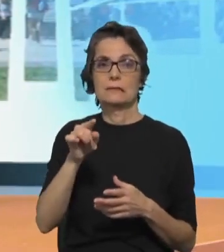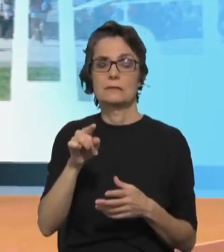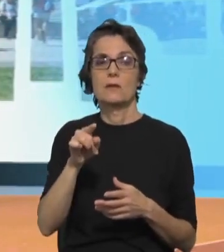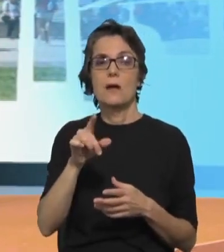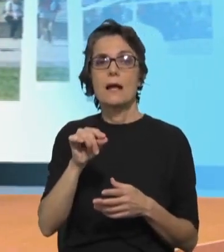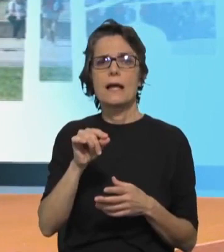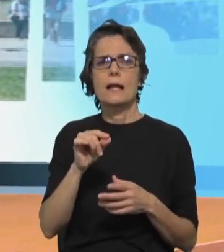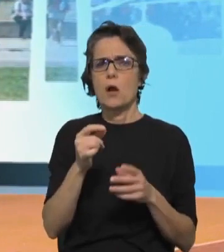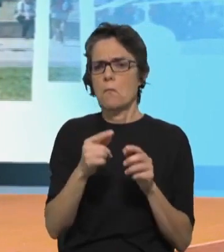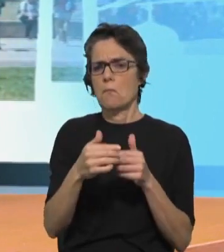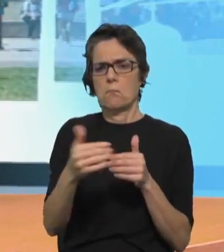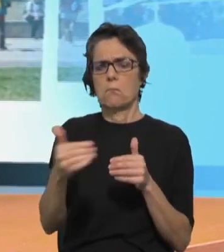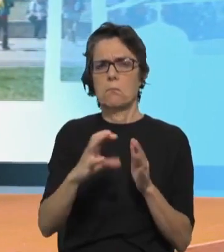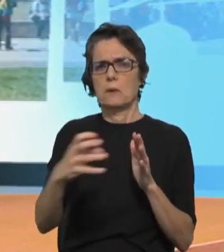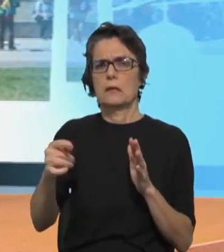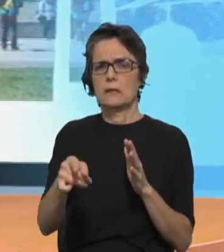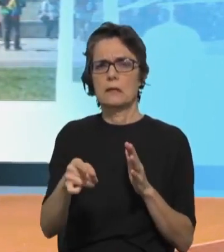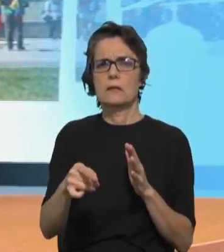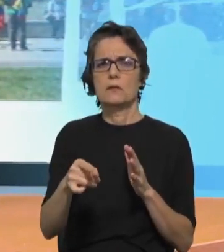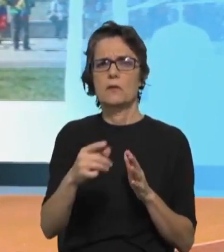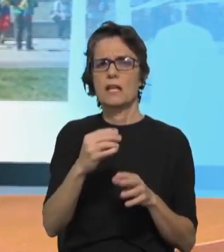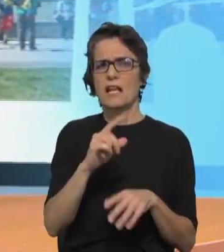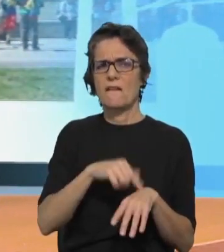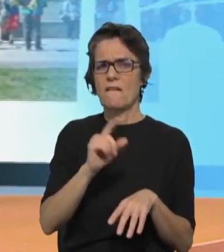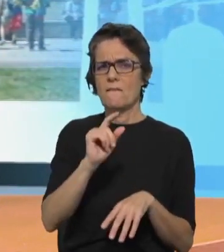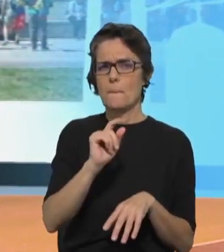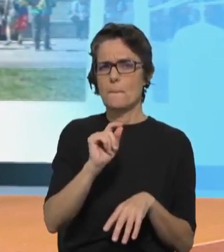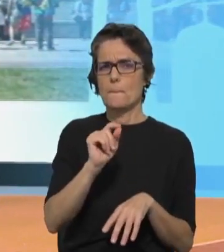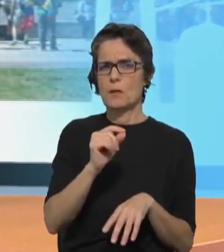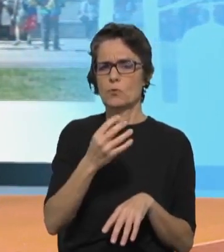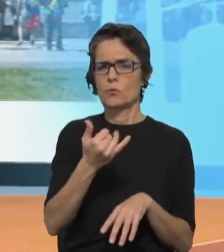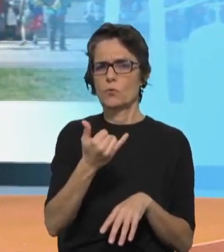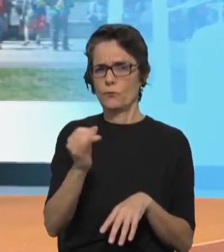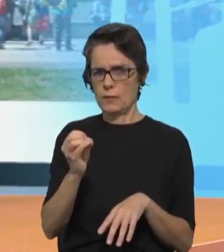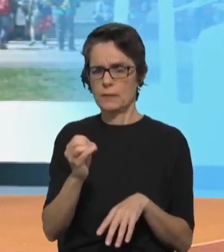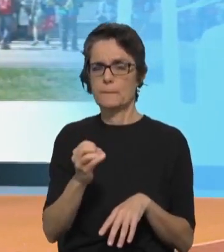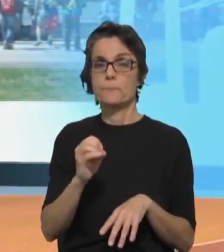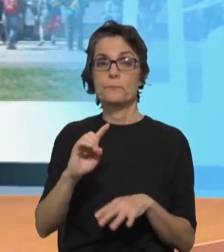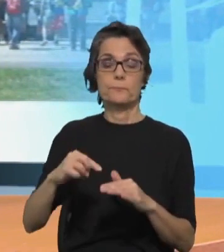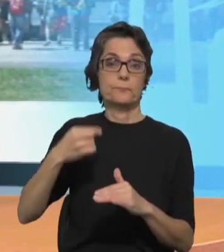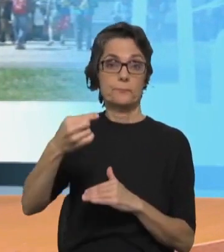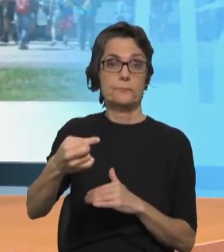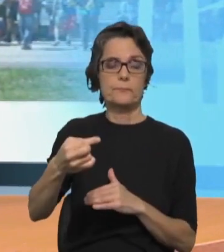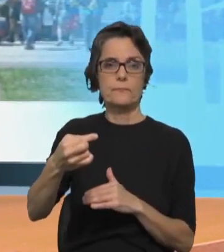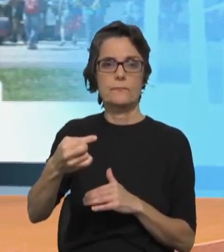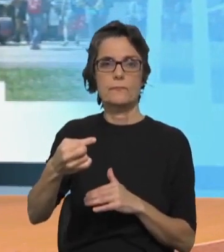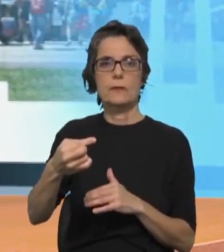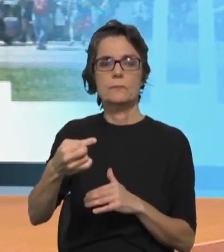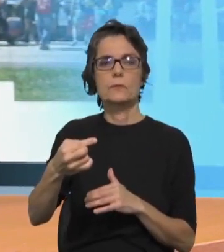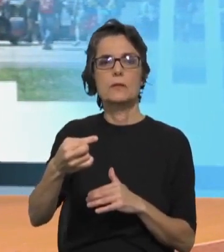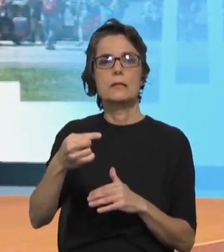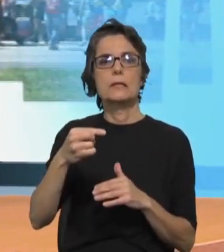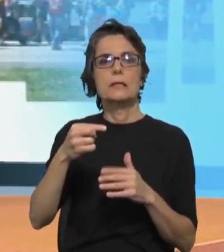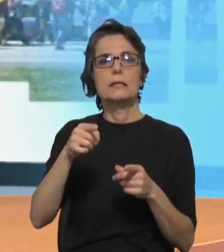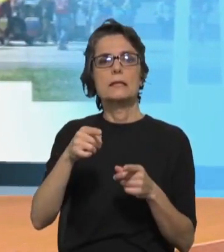aliás tinha a duração de 20 minutos. E isso só foi possível porque, obviamente, a Renascença, na fase final do regime,